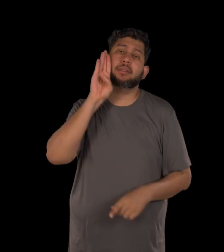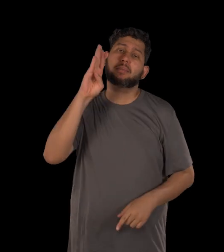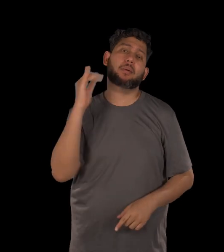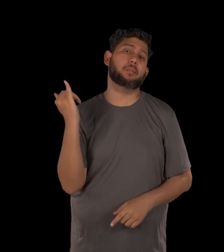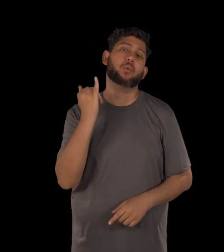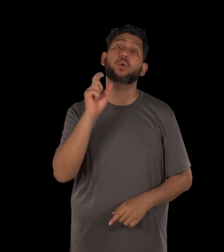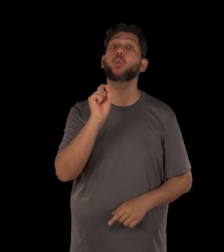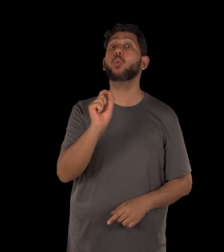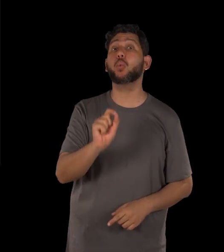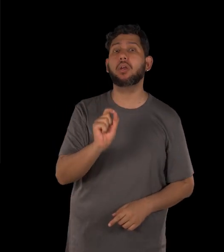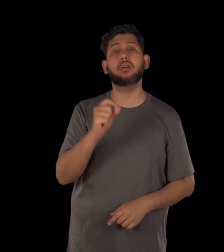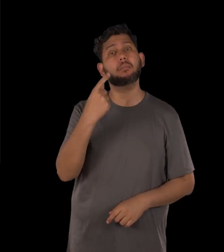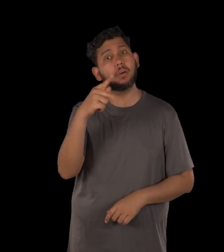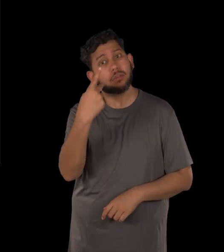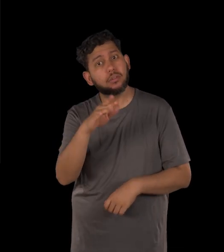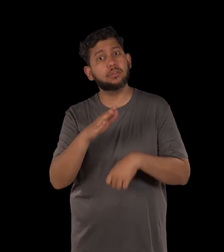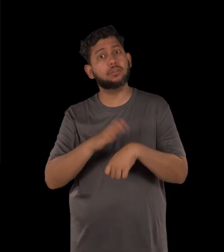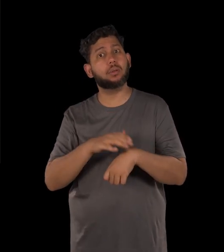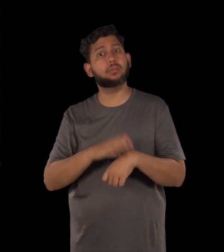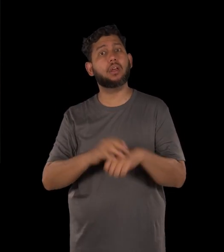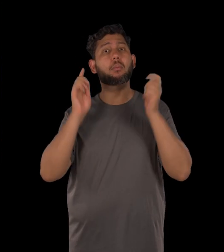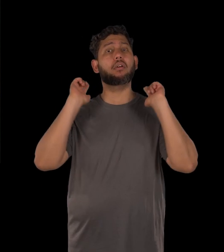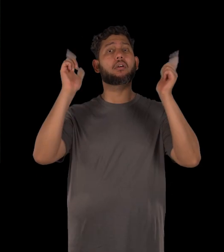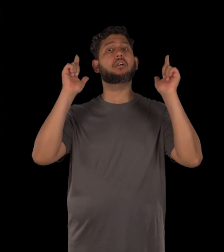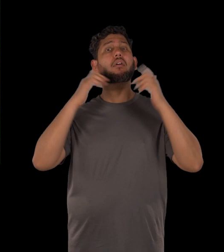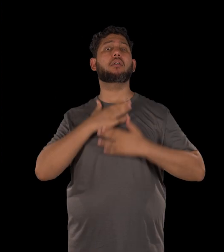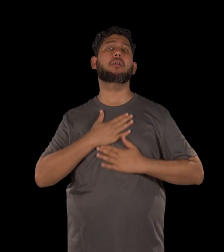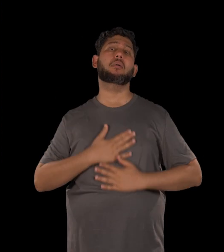parte do seu tempo ao lazer.